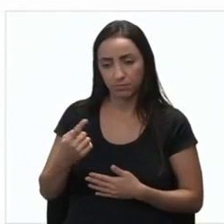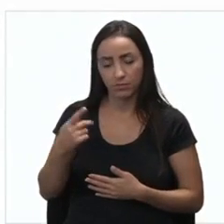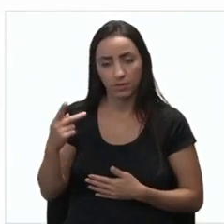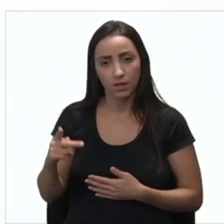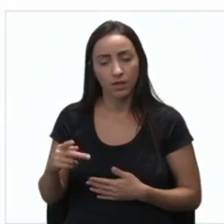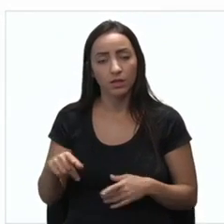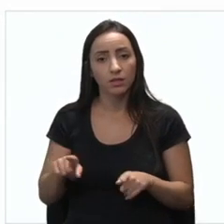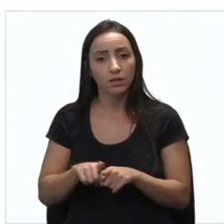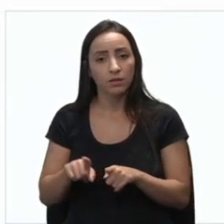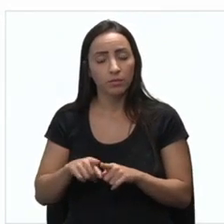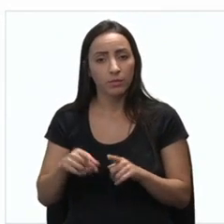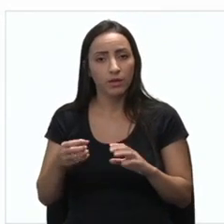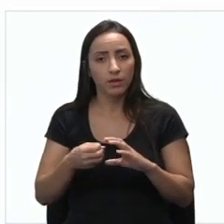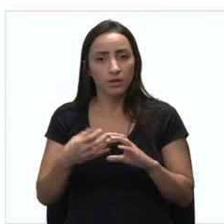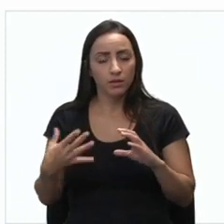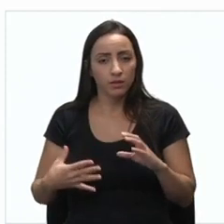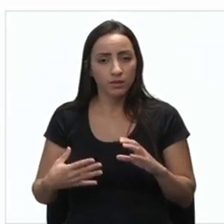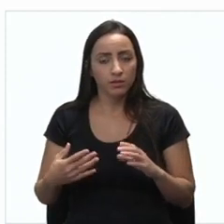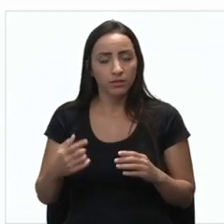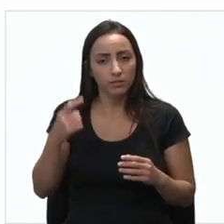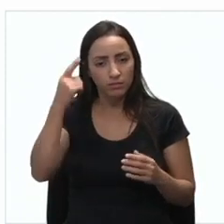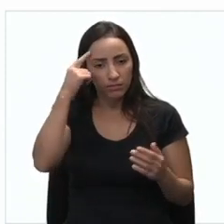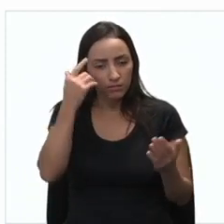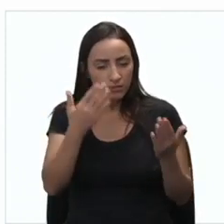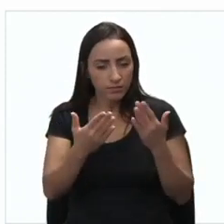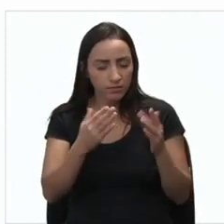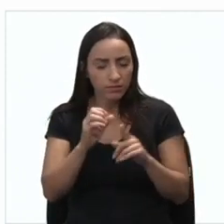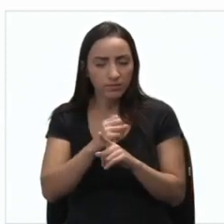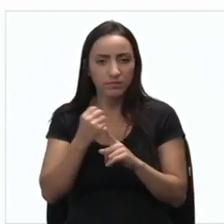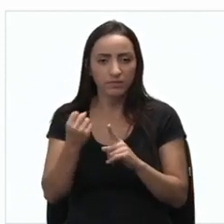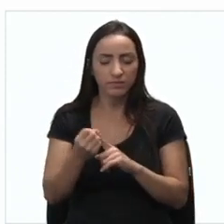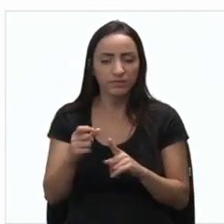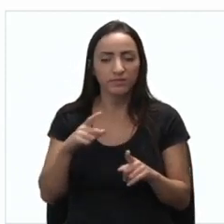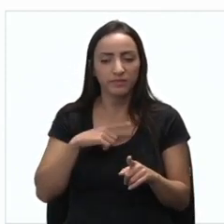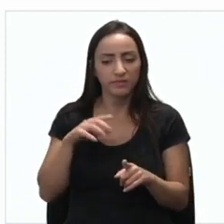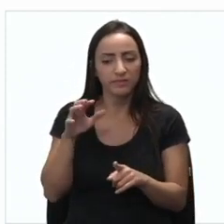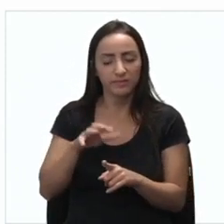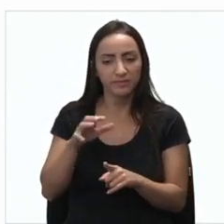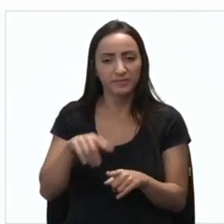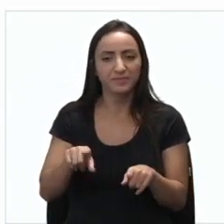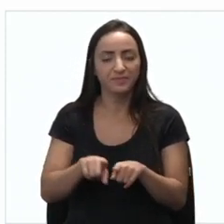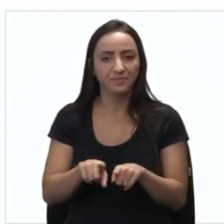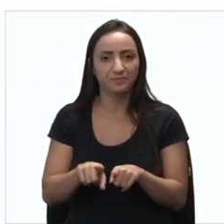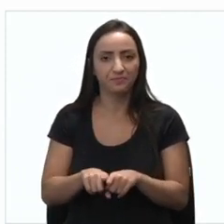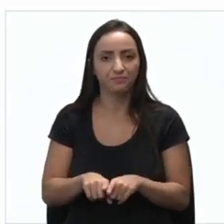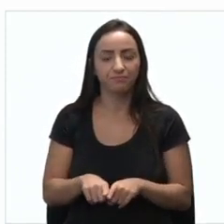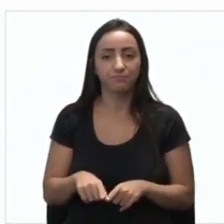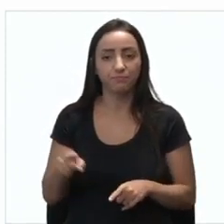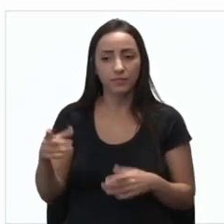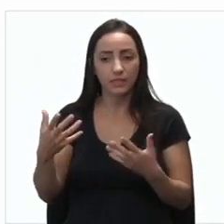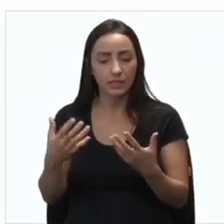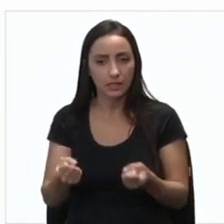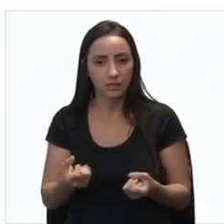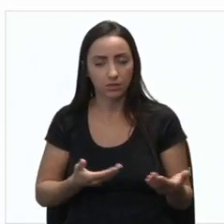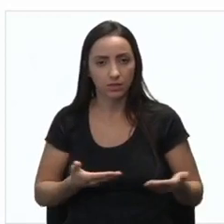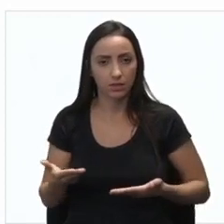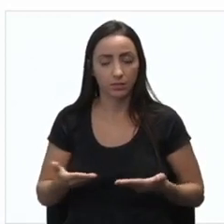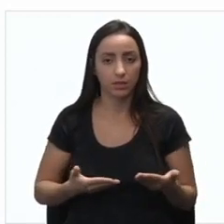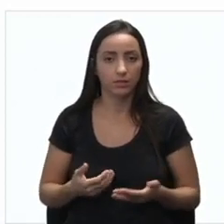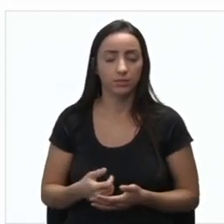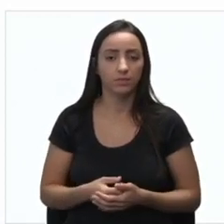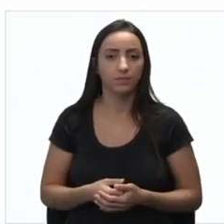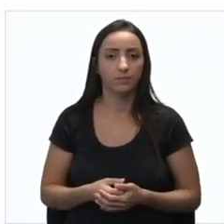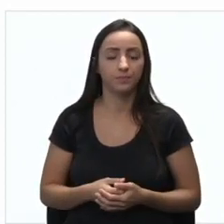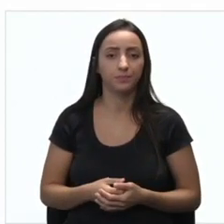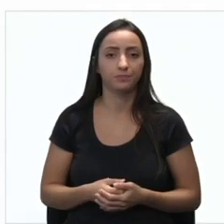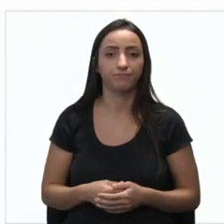dos aspectos psicossociais que influenciam aí na adesão ao tratamento. Então,